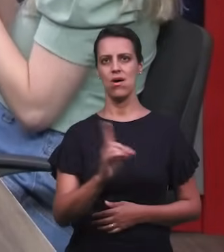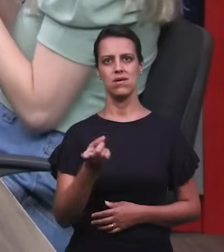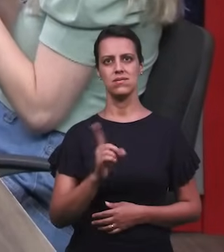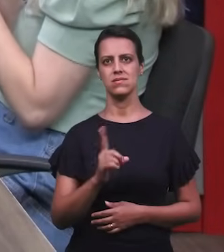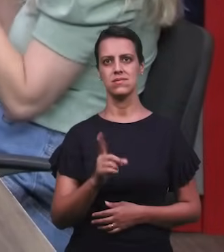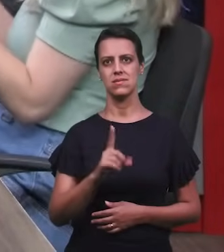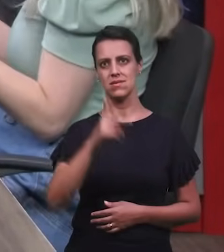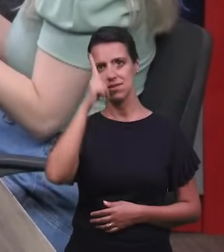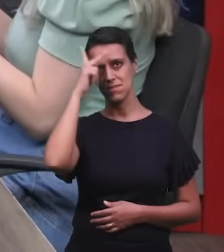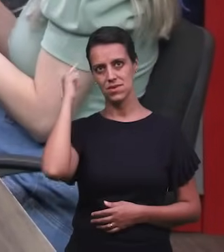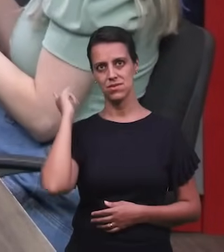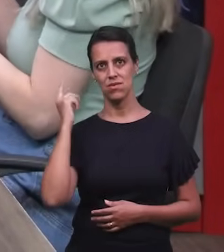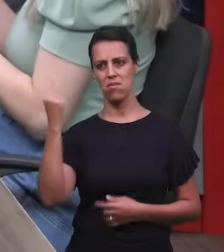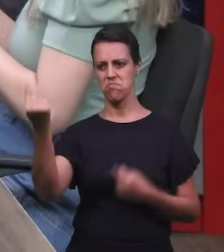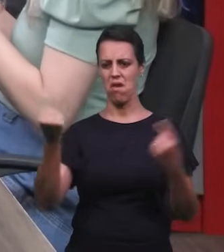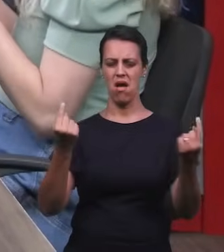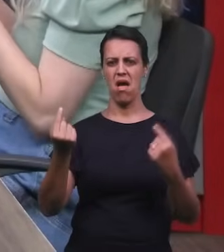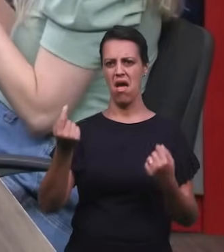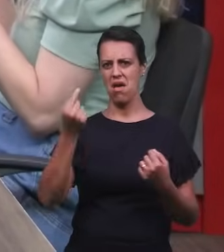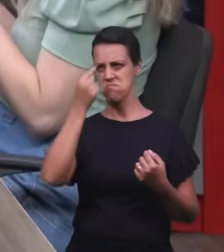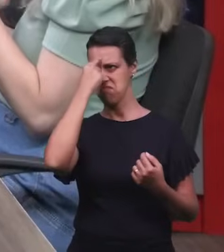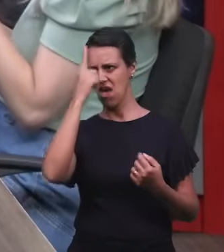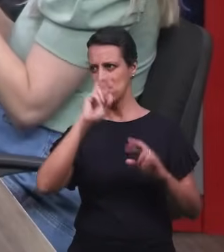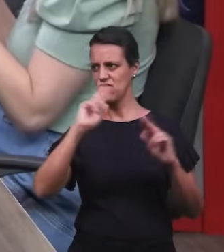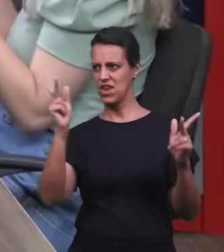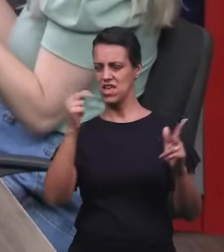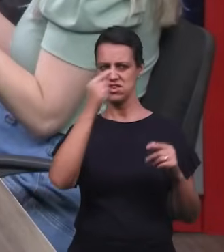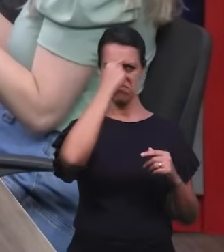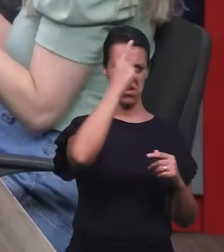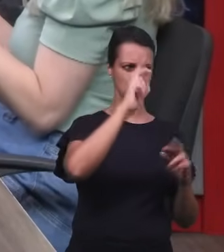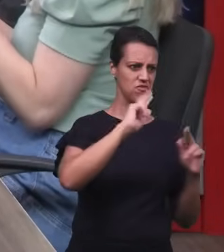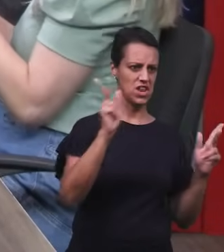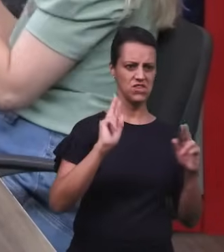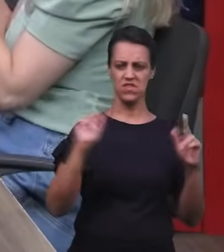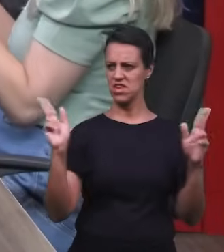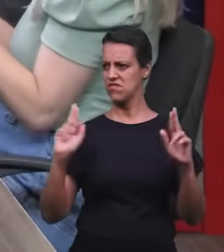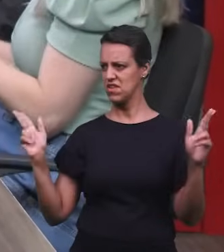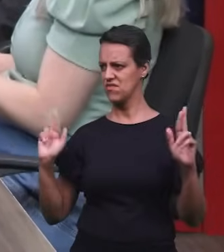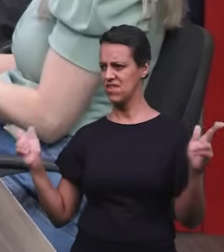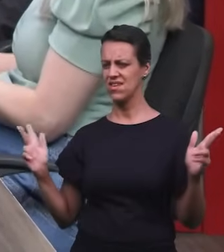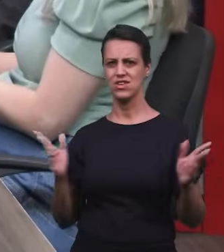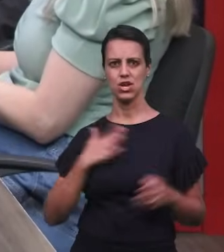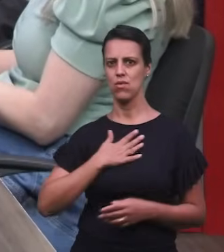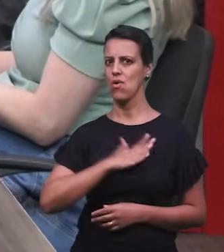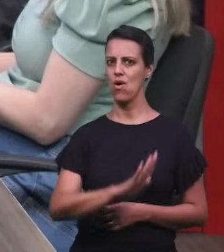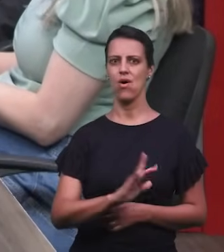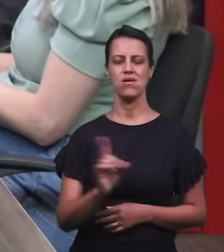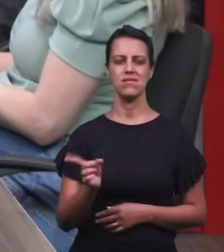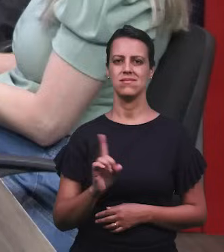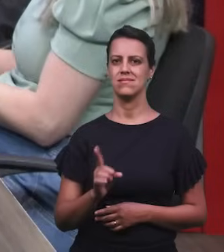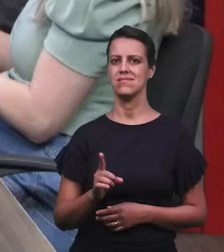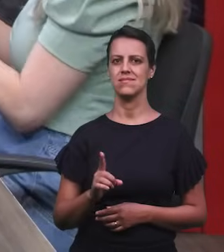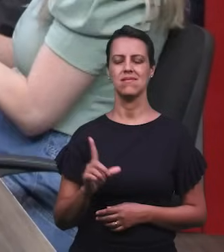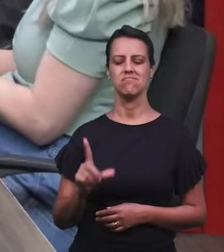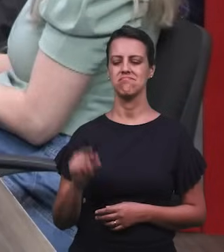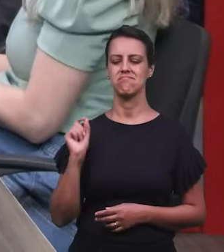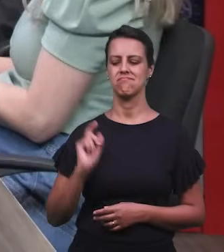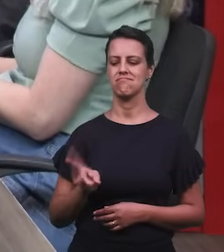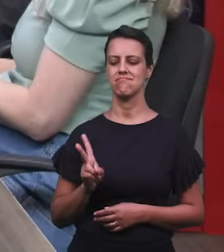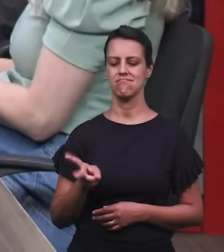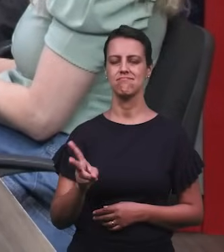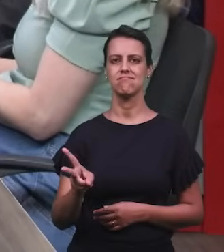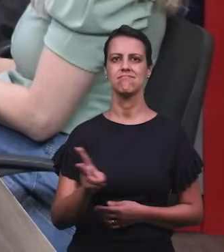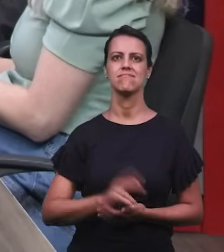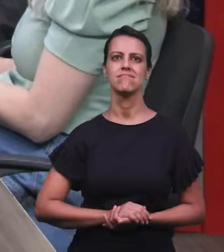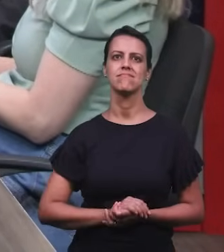pessoas que cada dia chegam com uma ideia diferente, ou no trabalho cada dia tem uma tarefa diferente, uma surpresa diferente. Então, eles preferem realmente uma